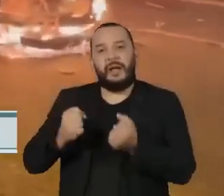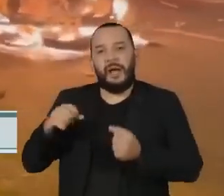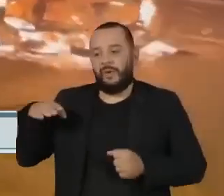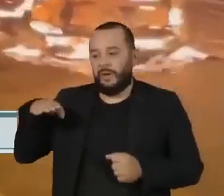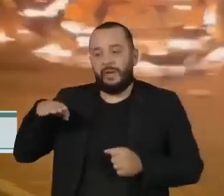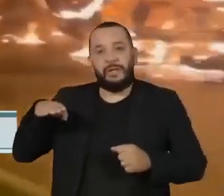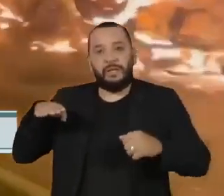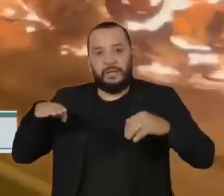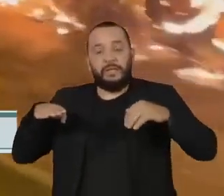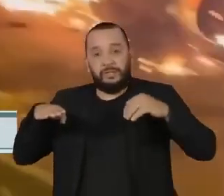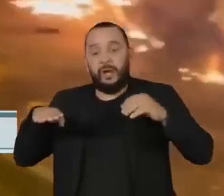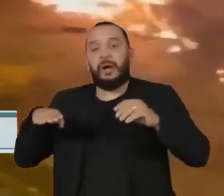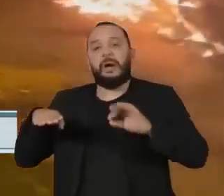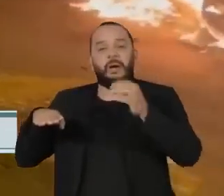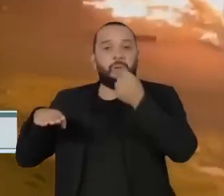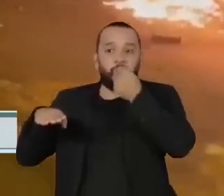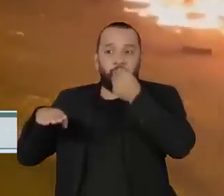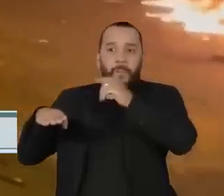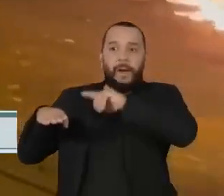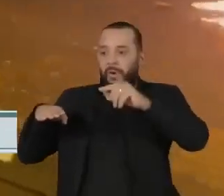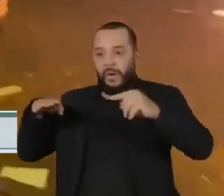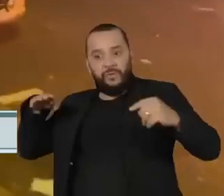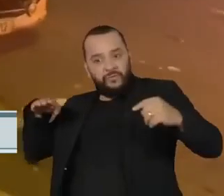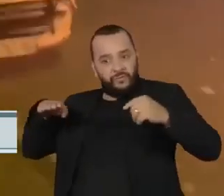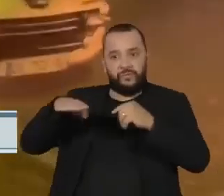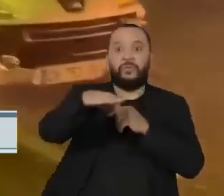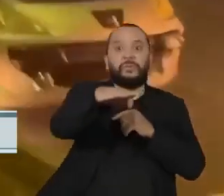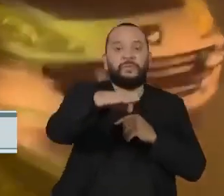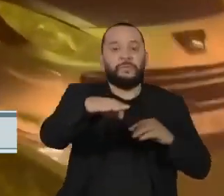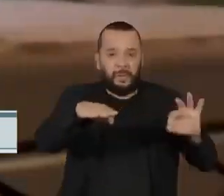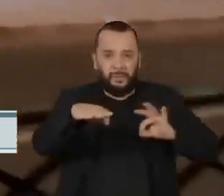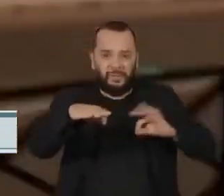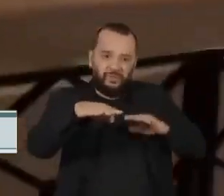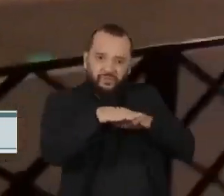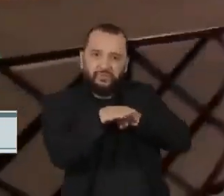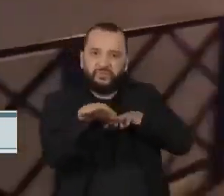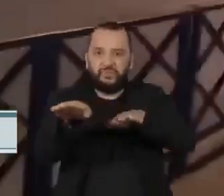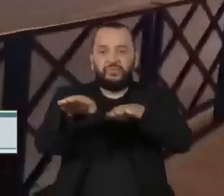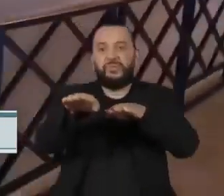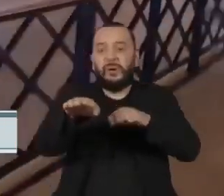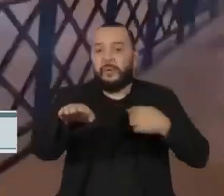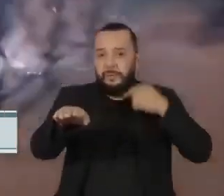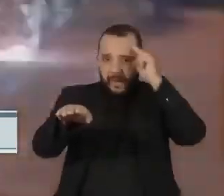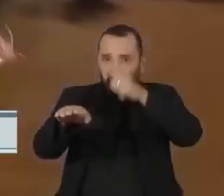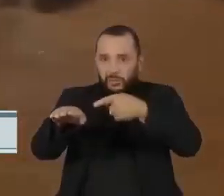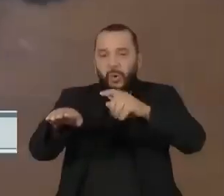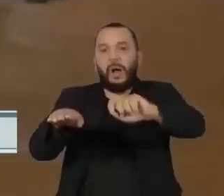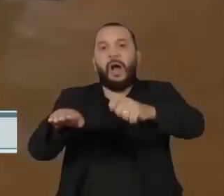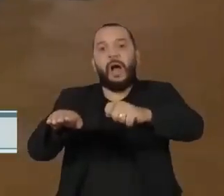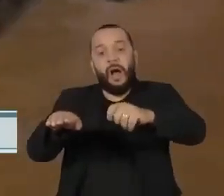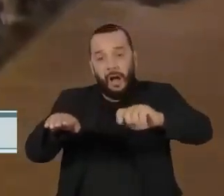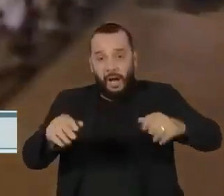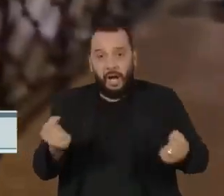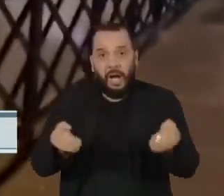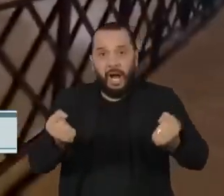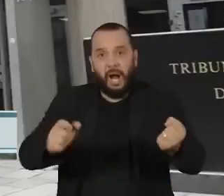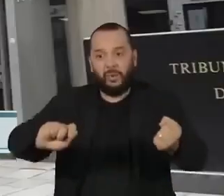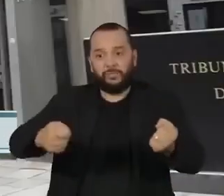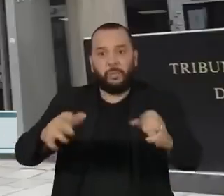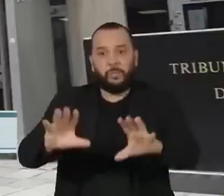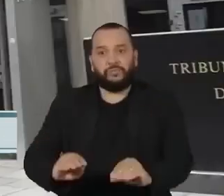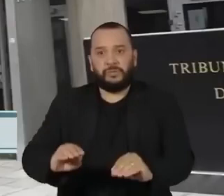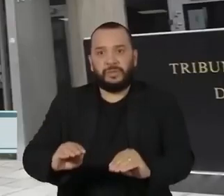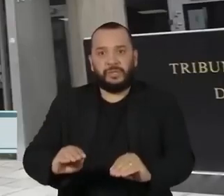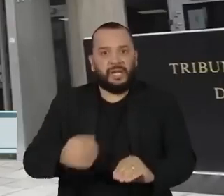trânsito. Alcançado por dois policiais, o motorista não teria atendido a ordem de desligar o carro e foi atingido por um disparo. Segundo